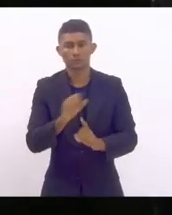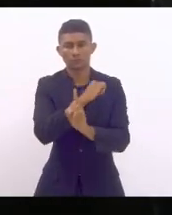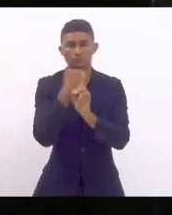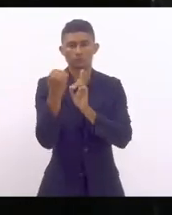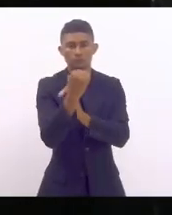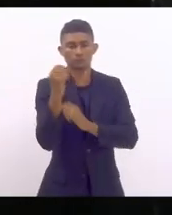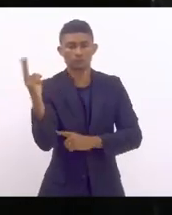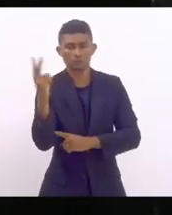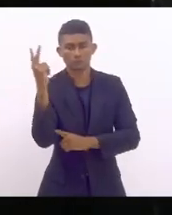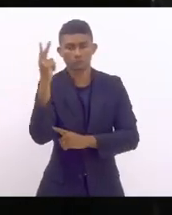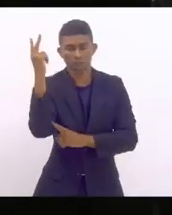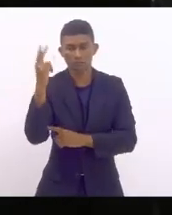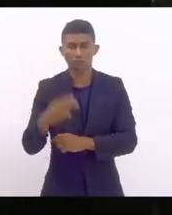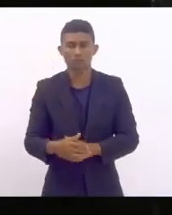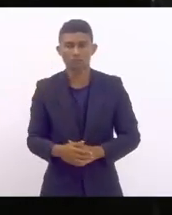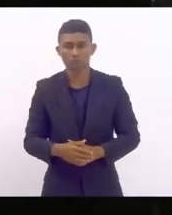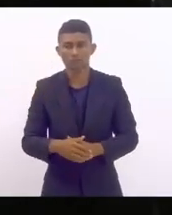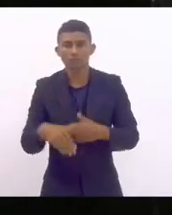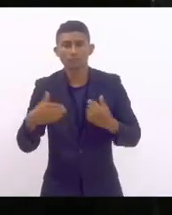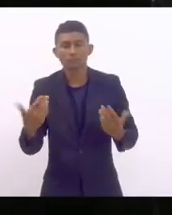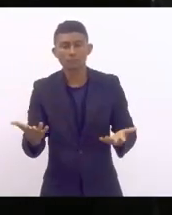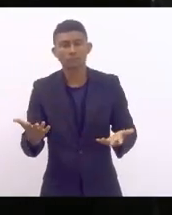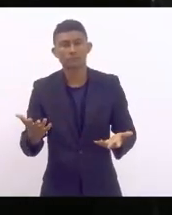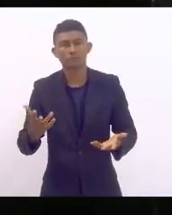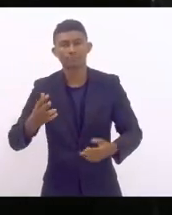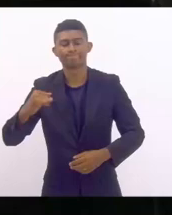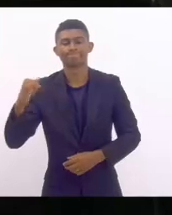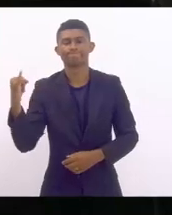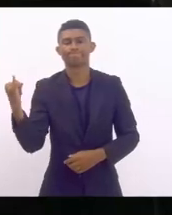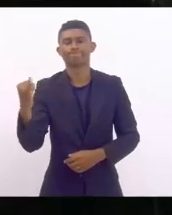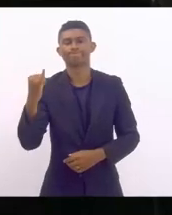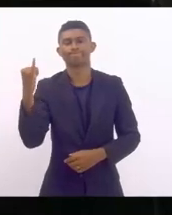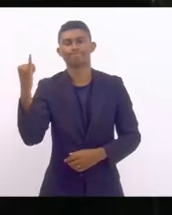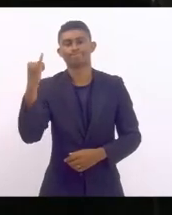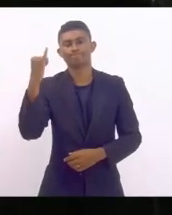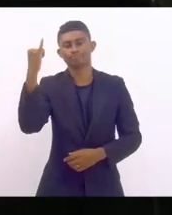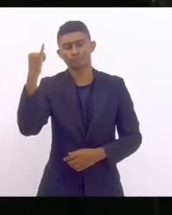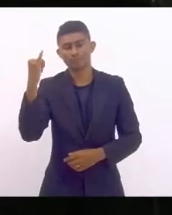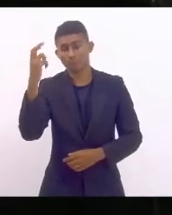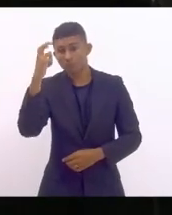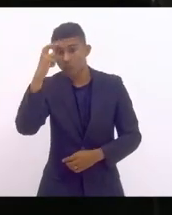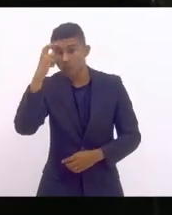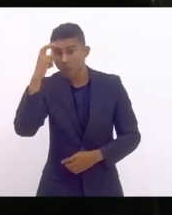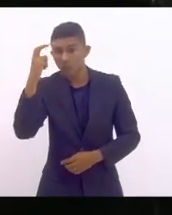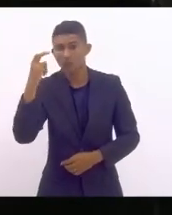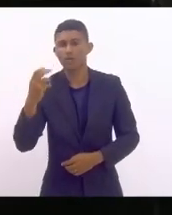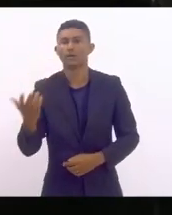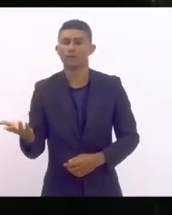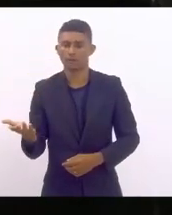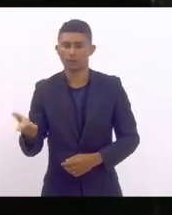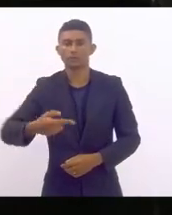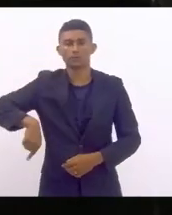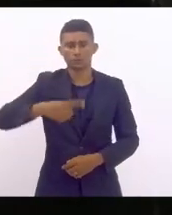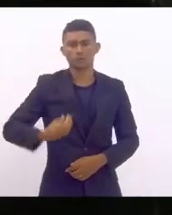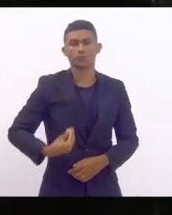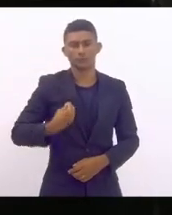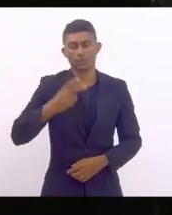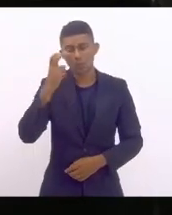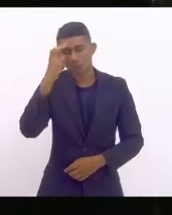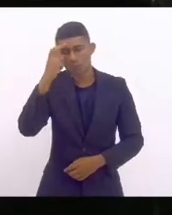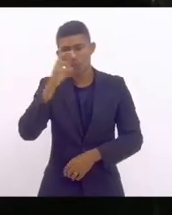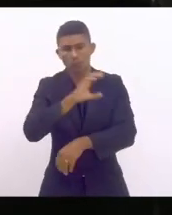sociais daí se ver a importância que tem a cultura nas nossas vidas